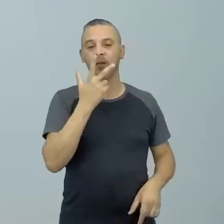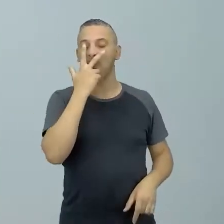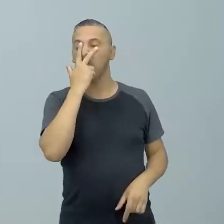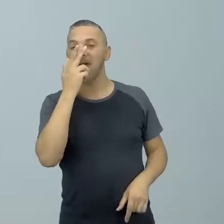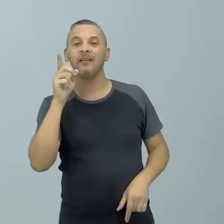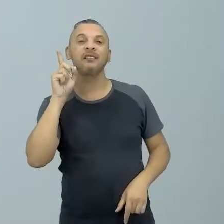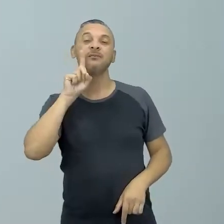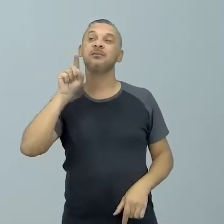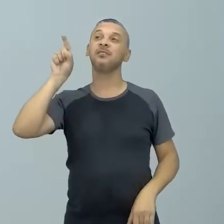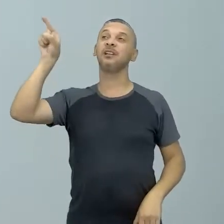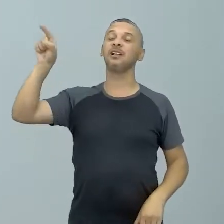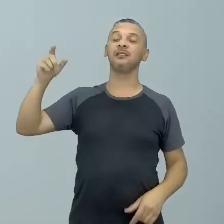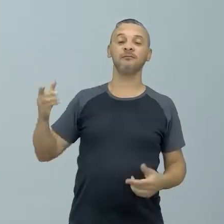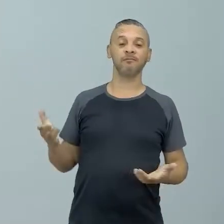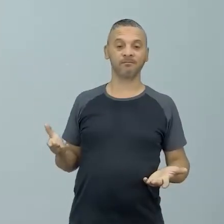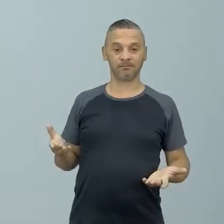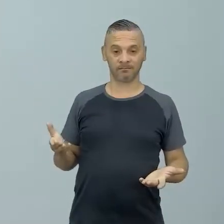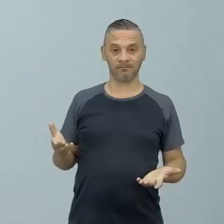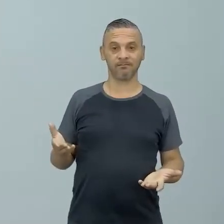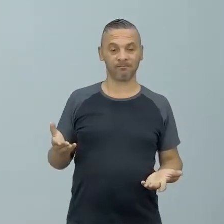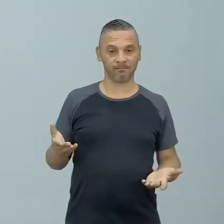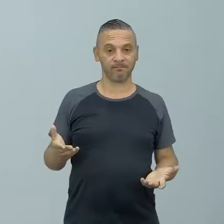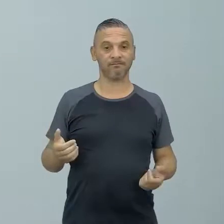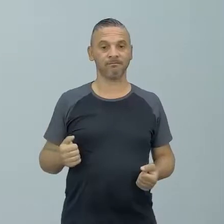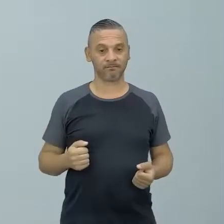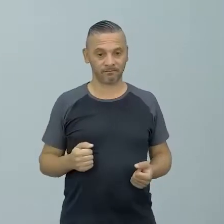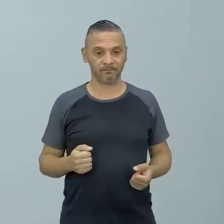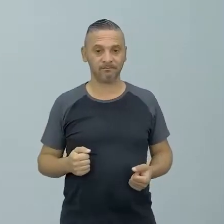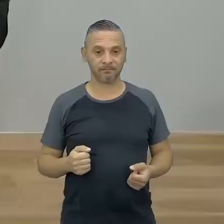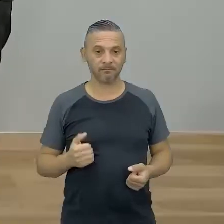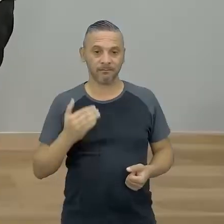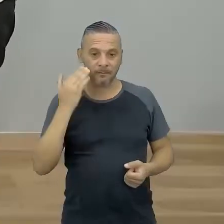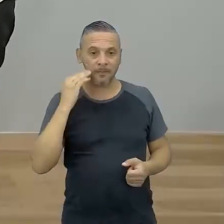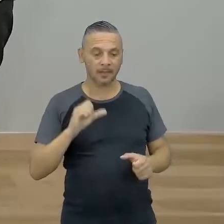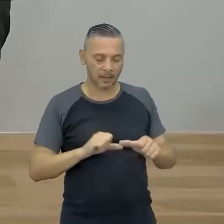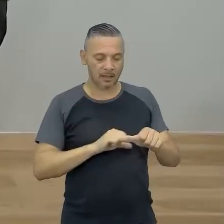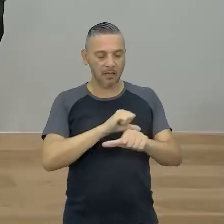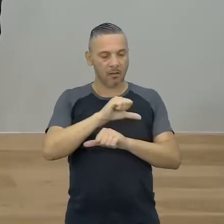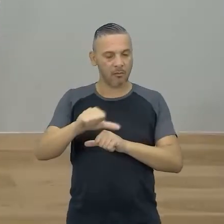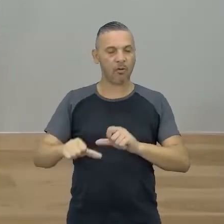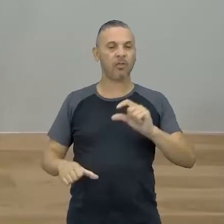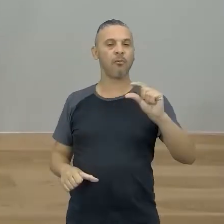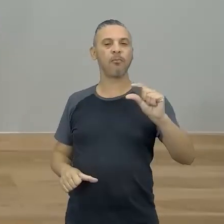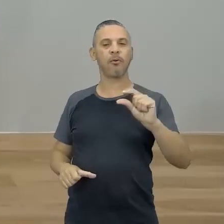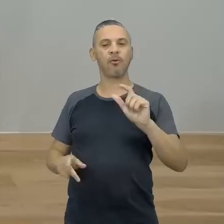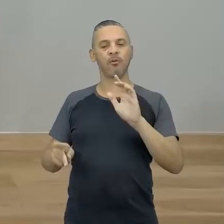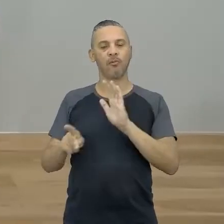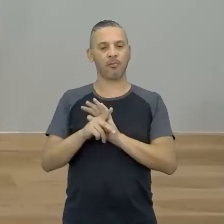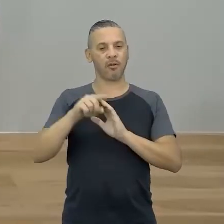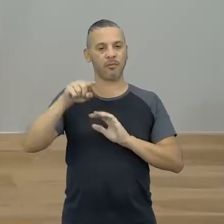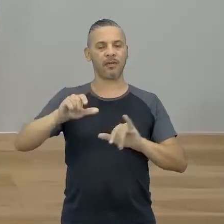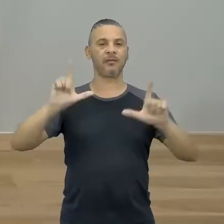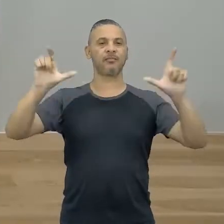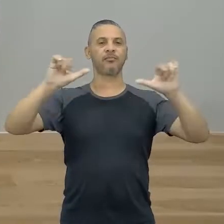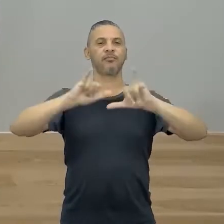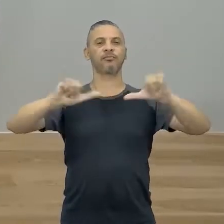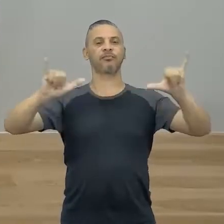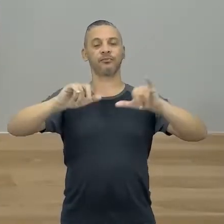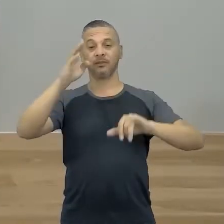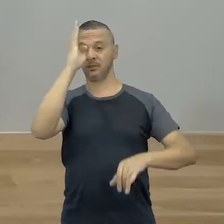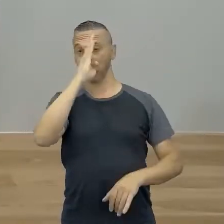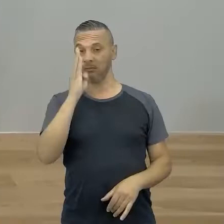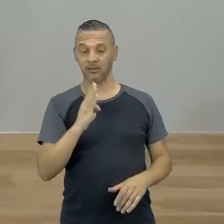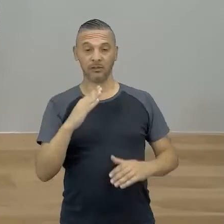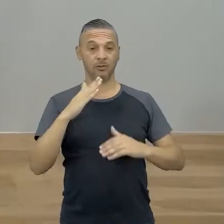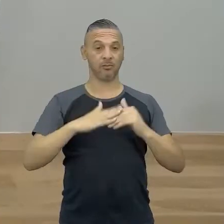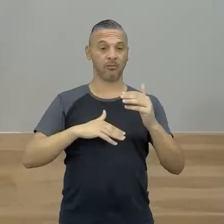Unidos. Embora, falando dessa própria marca, eles deram uma mudada, assim, no estilo das propagandas, usando, tipo, profissionais